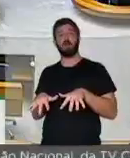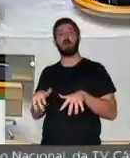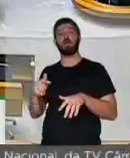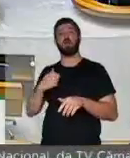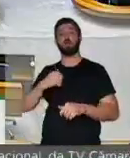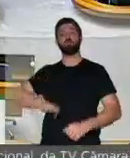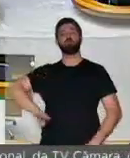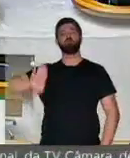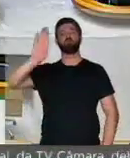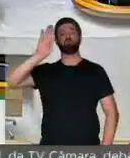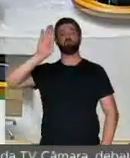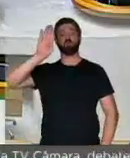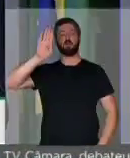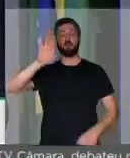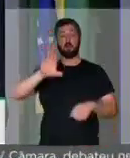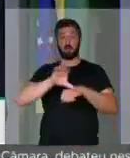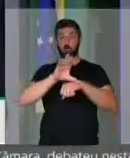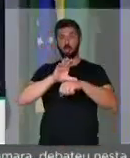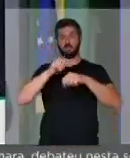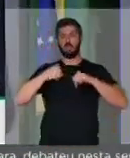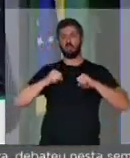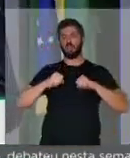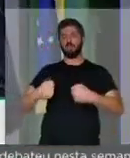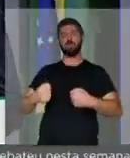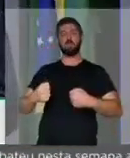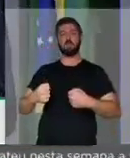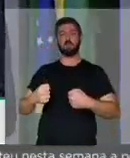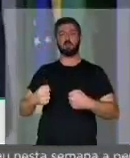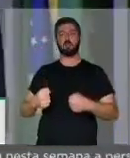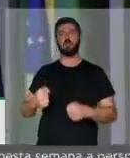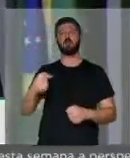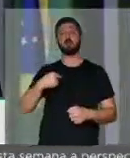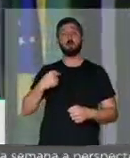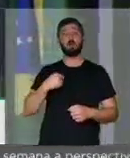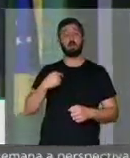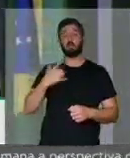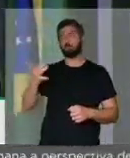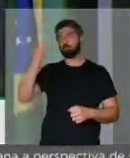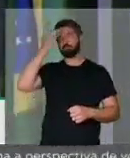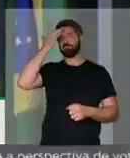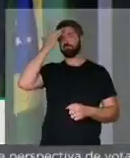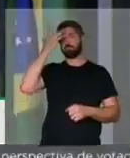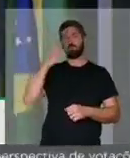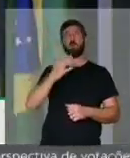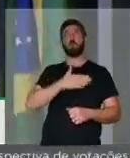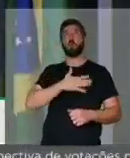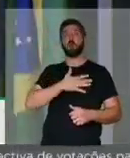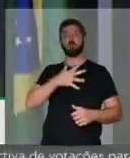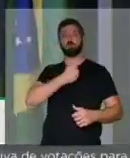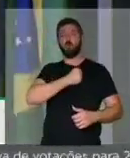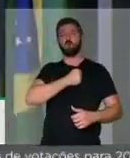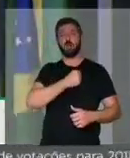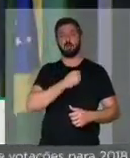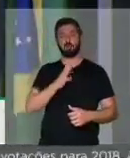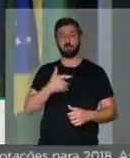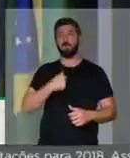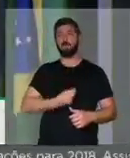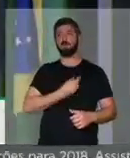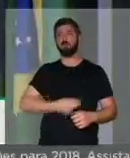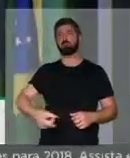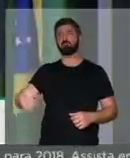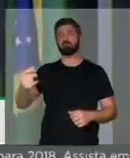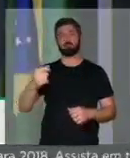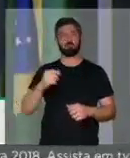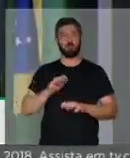fazer um juramento de defender a Constituição brasileira. E é algo que eu tenho gravado na minha mente, no meu coração, e que vou levar para toda a minha